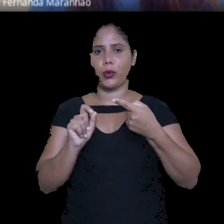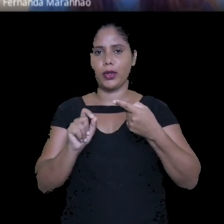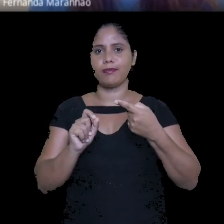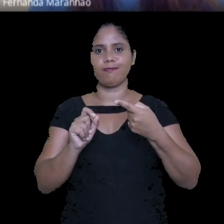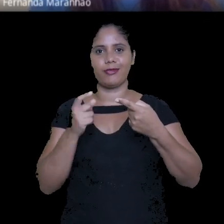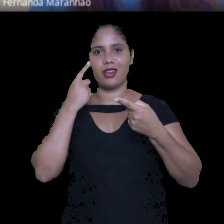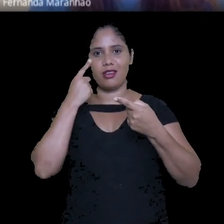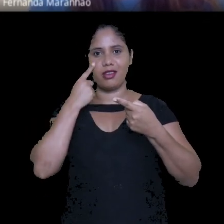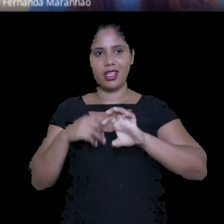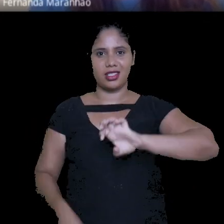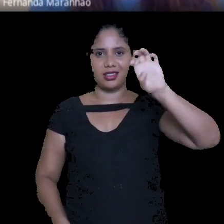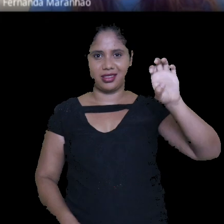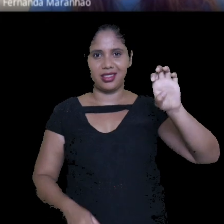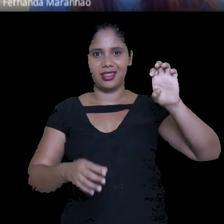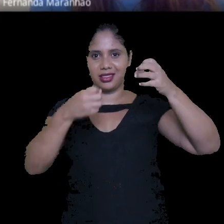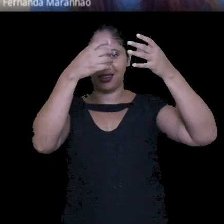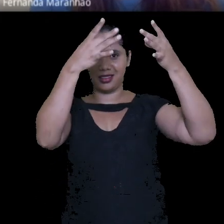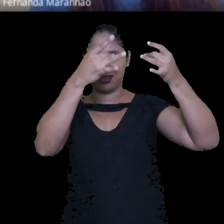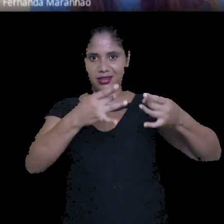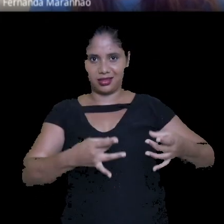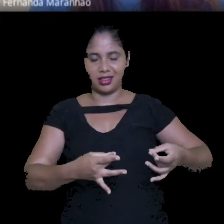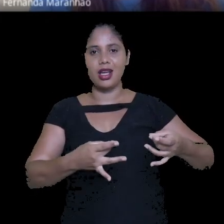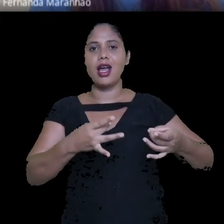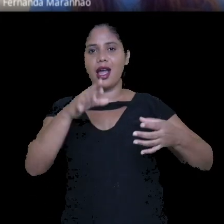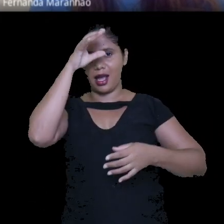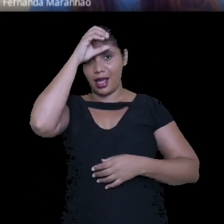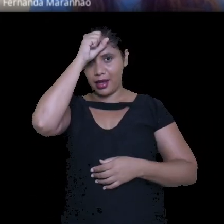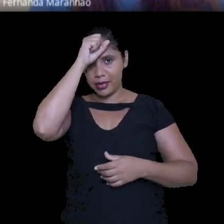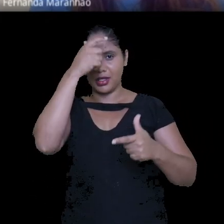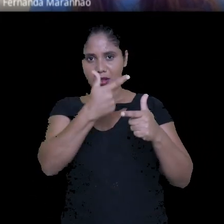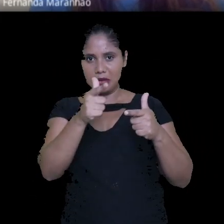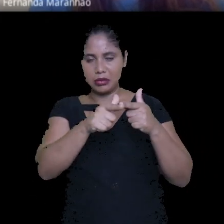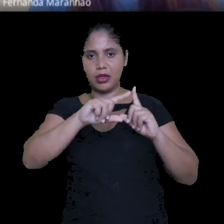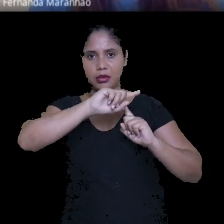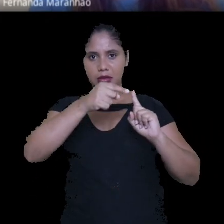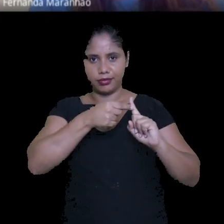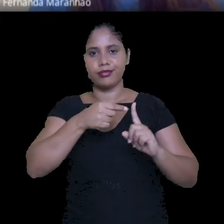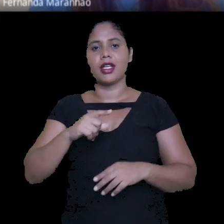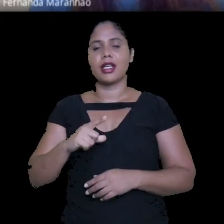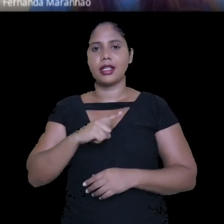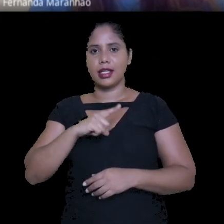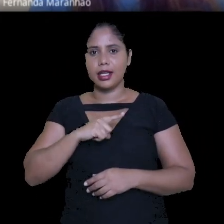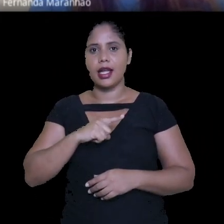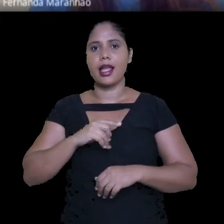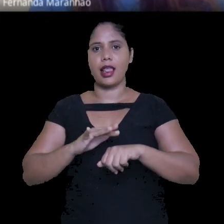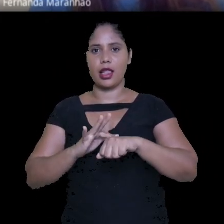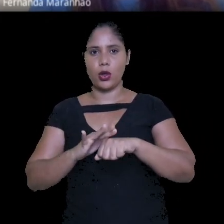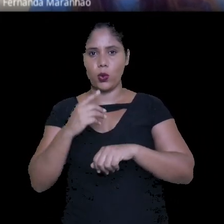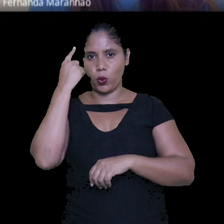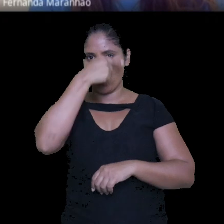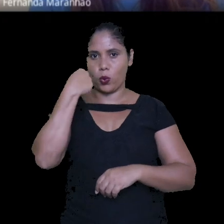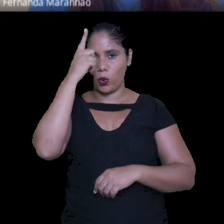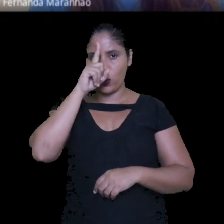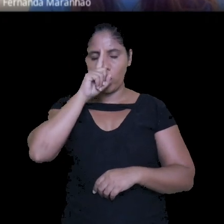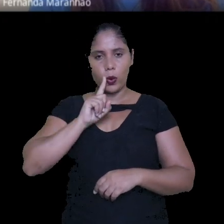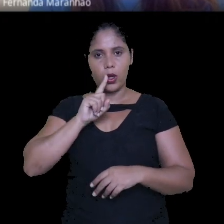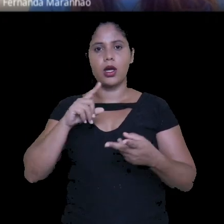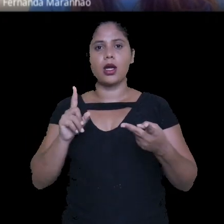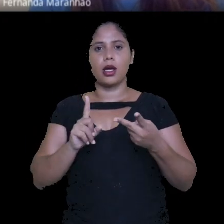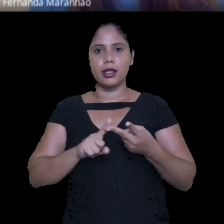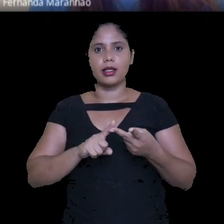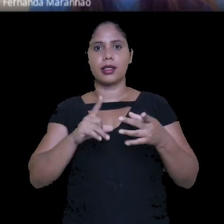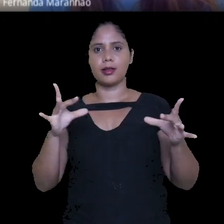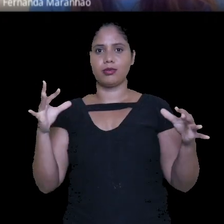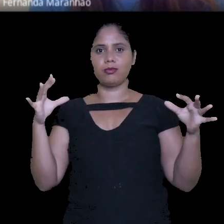hipotiroidismo, síndromes hemorrágicas, síndromes hipertensivas, situações de abortamento, diabetes gestacional, alteração